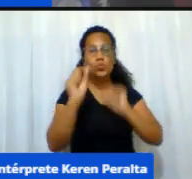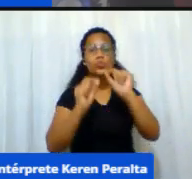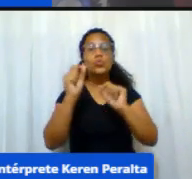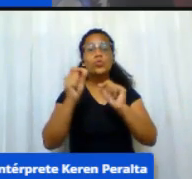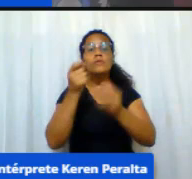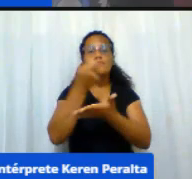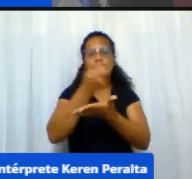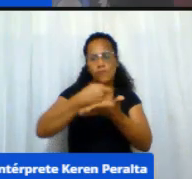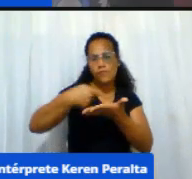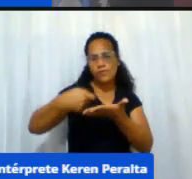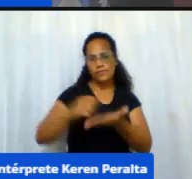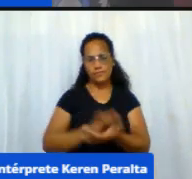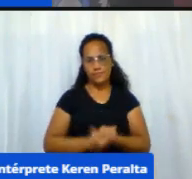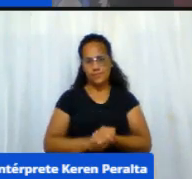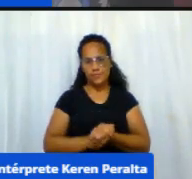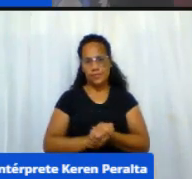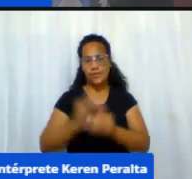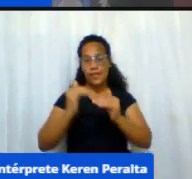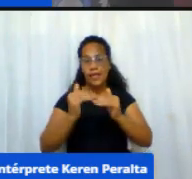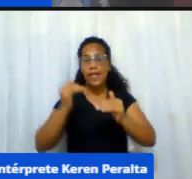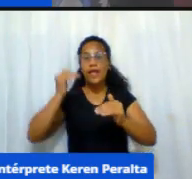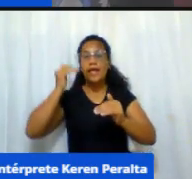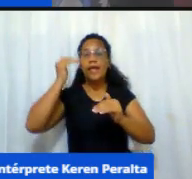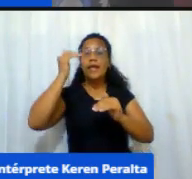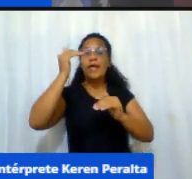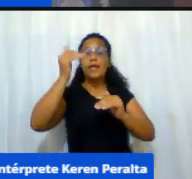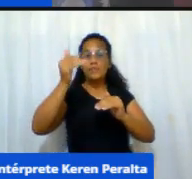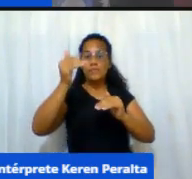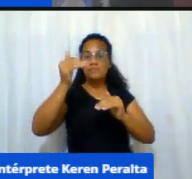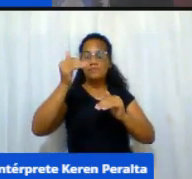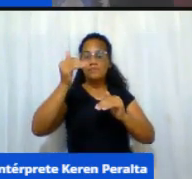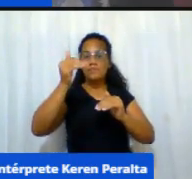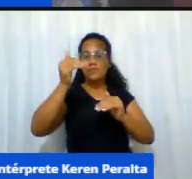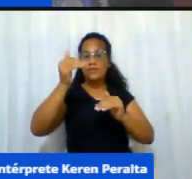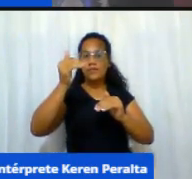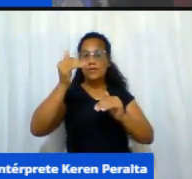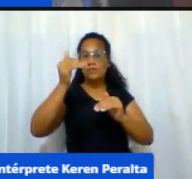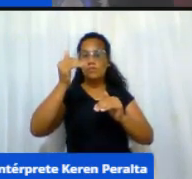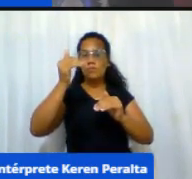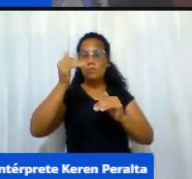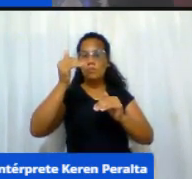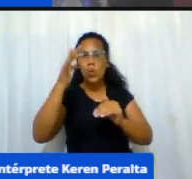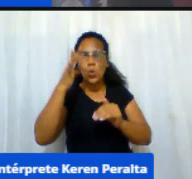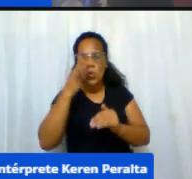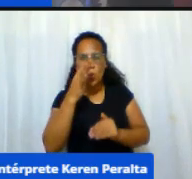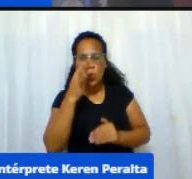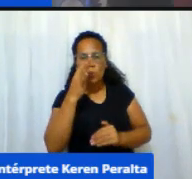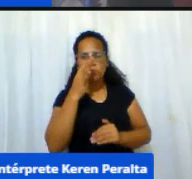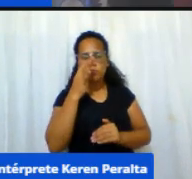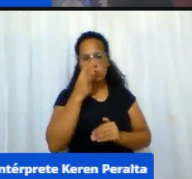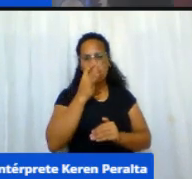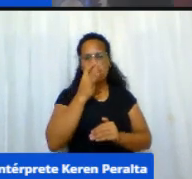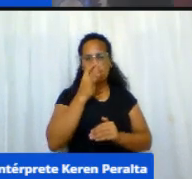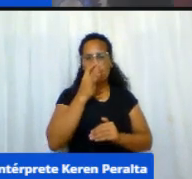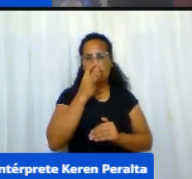sobretudo para se chegar às indicações do referencial curricular circunstancial.